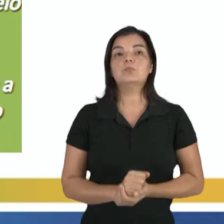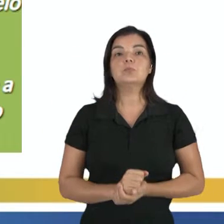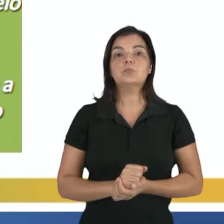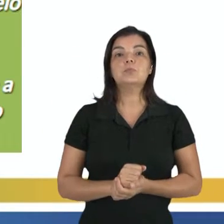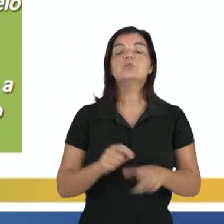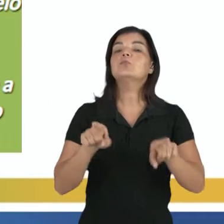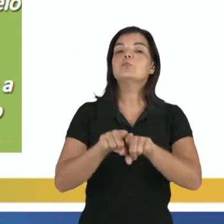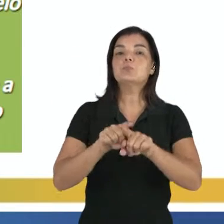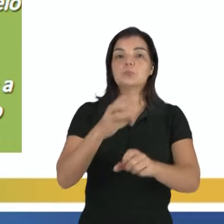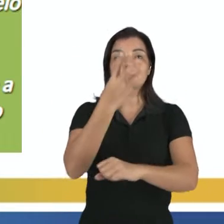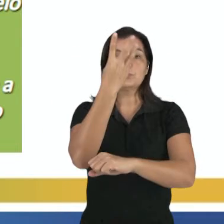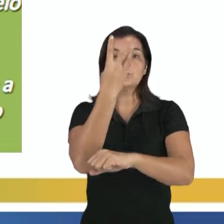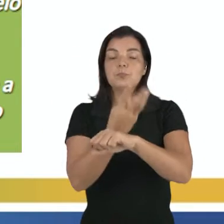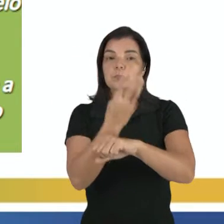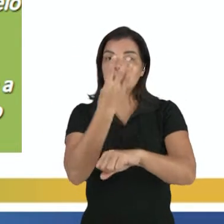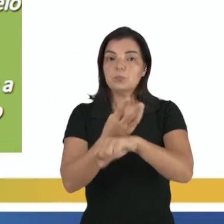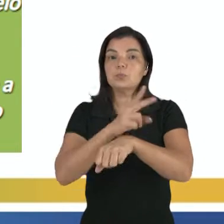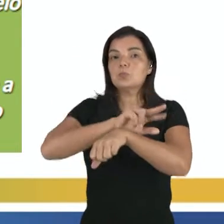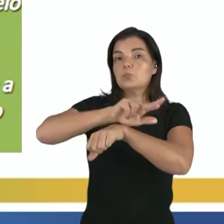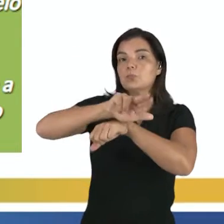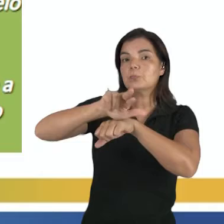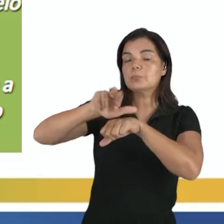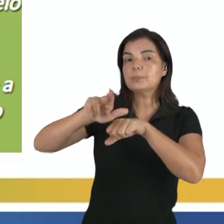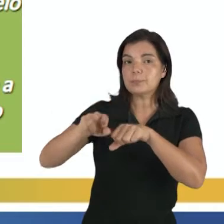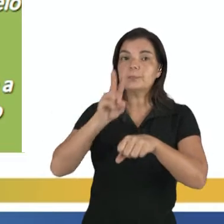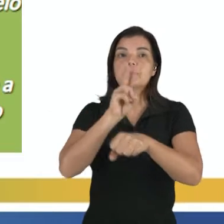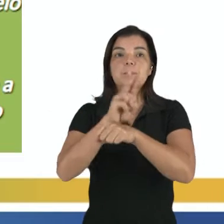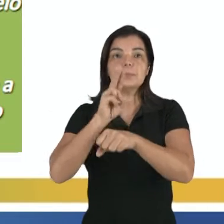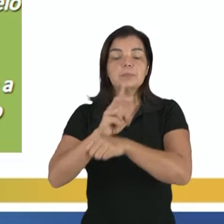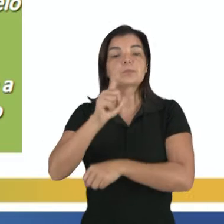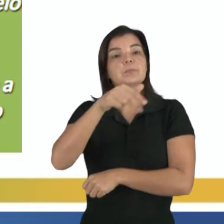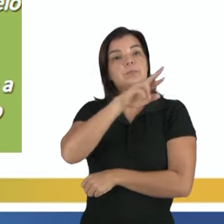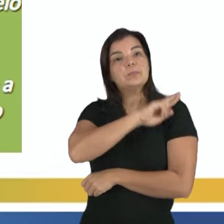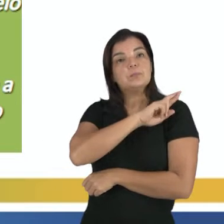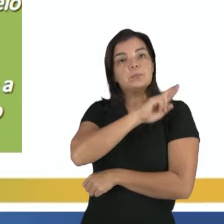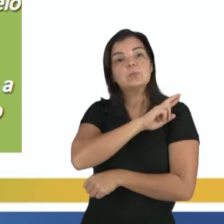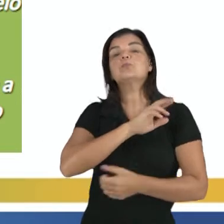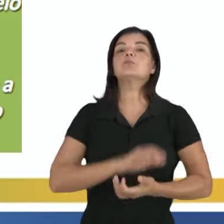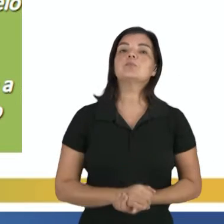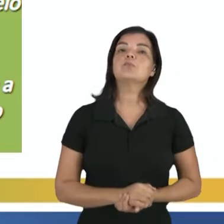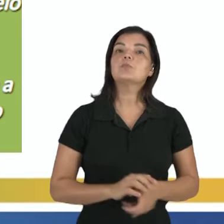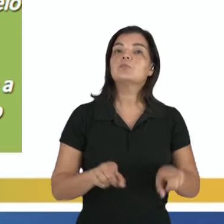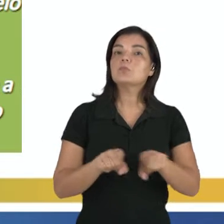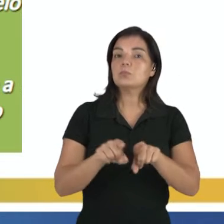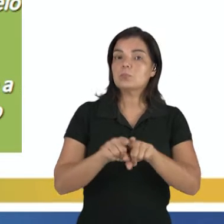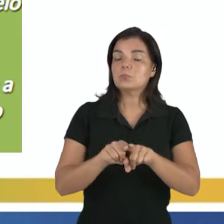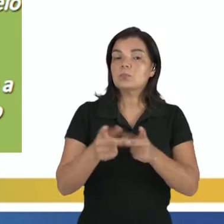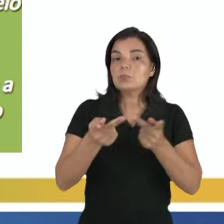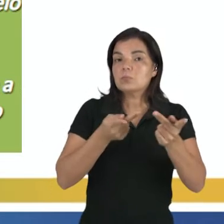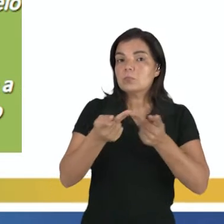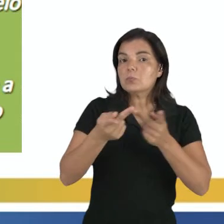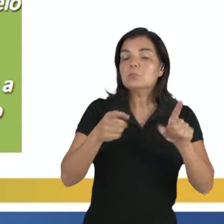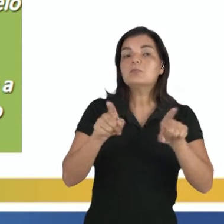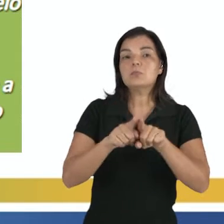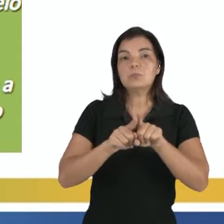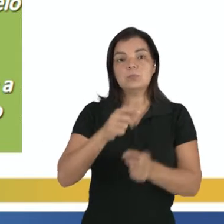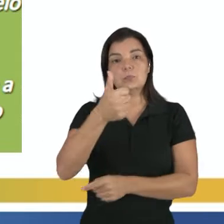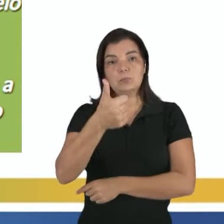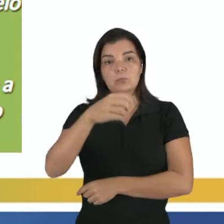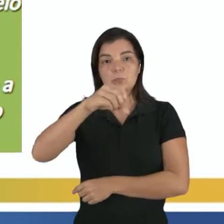como IBAMA. O IBAMA é o órgão executivo responsável pela execução desse plano que foi lançado